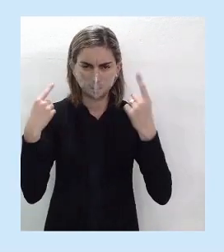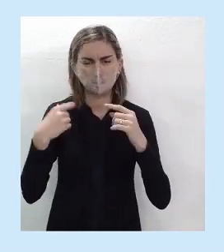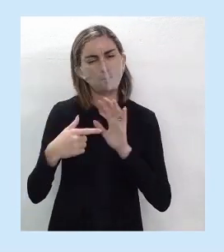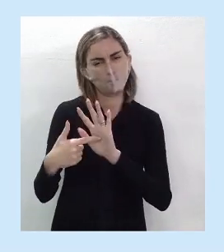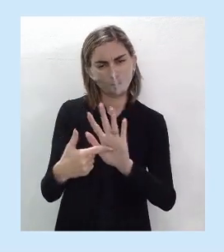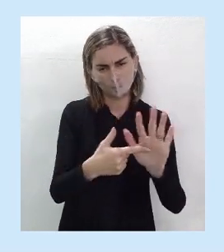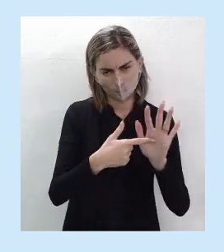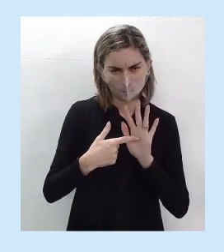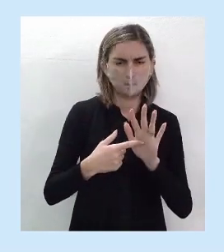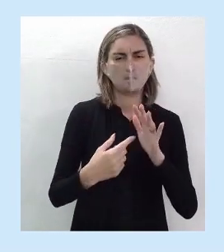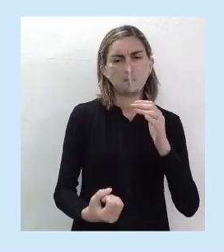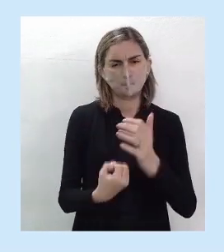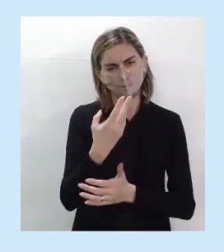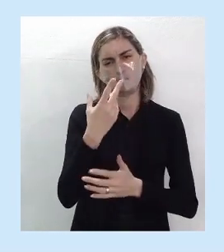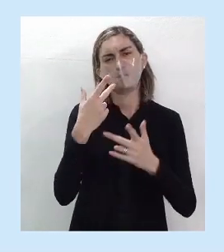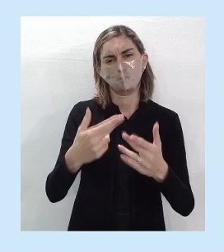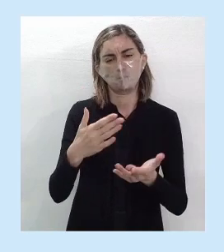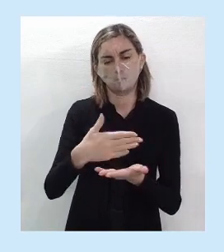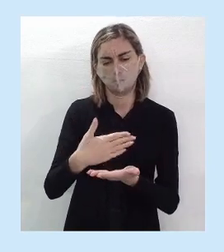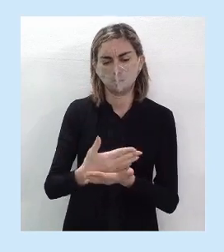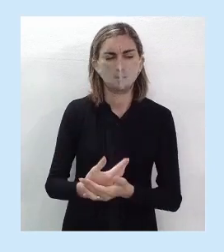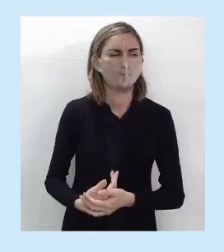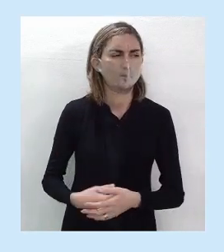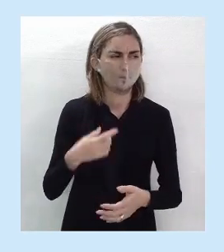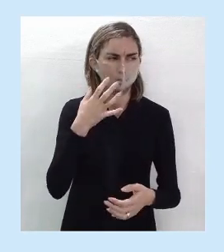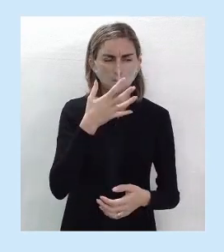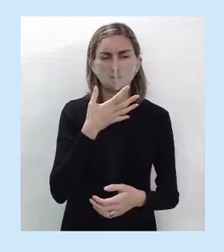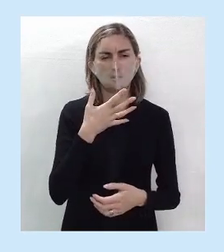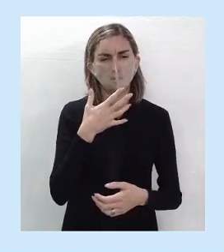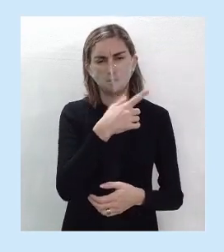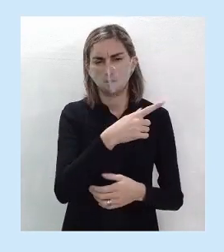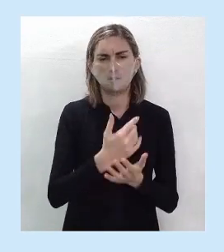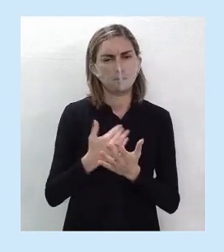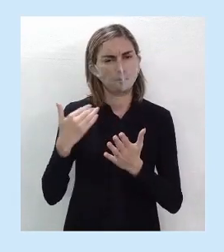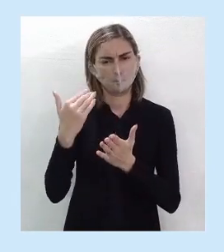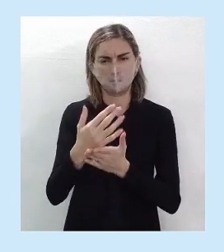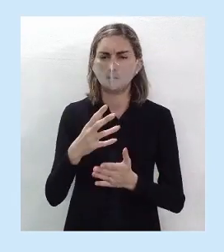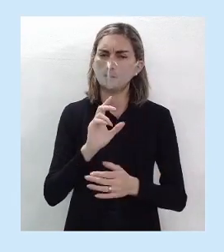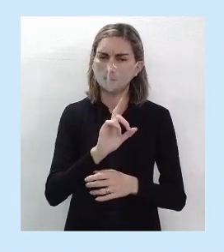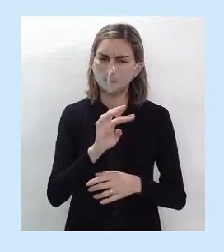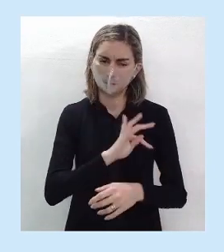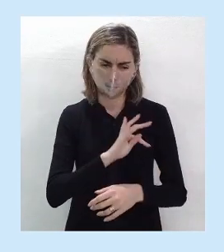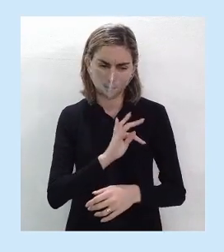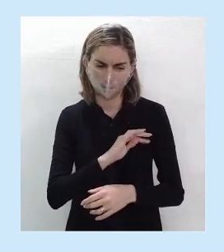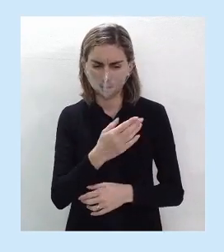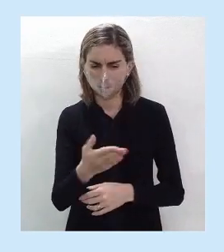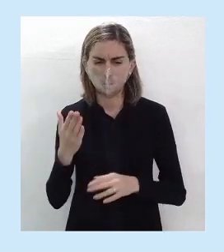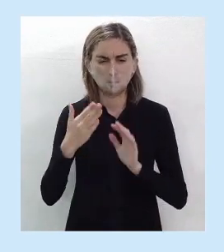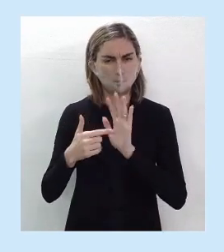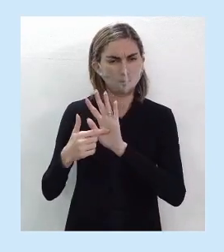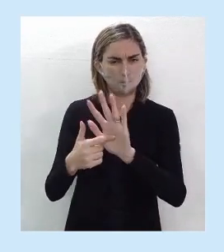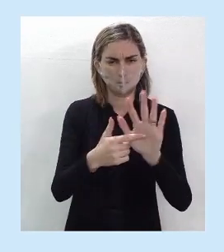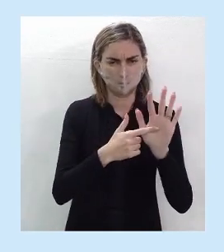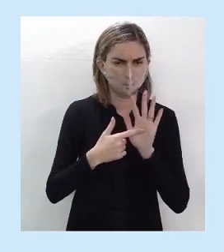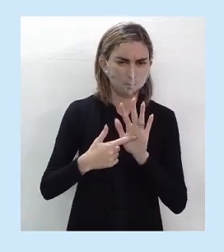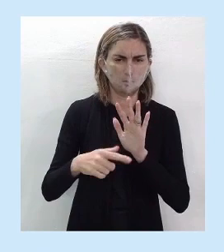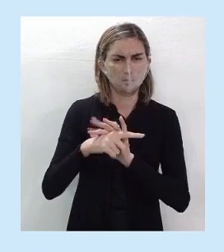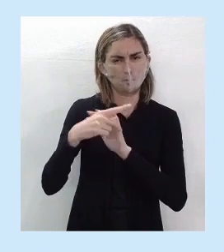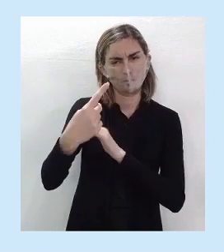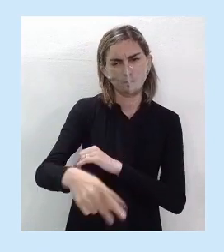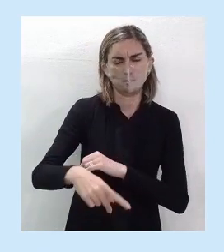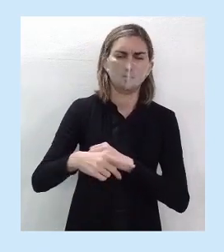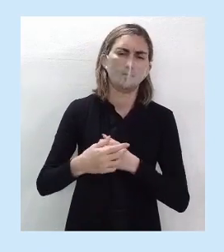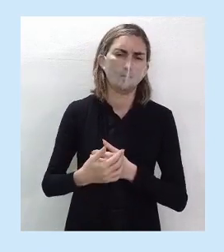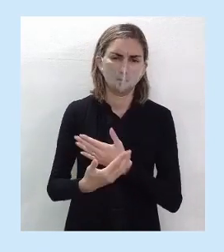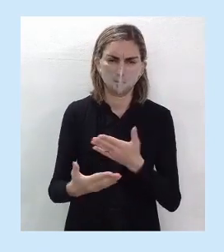aparecer exatamente assim no livro. A gente vai conhecer mais um pouquinho sobre essa técnica com uma apresentação do próprio